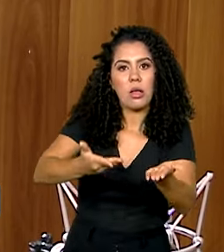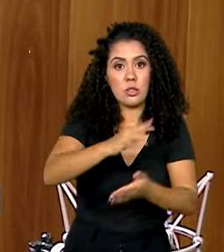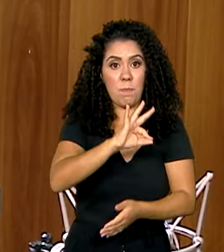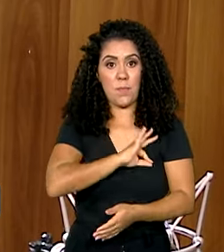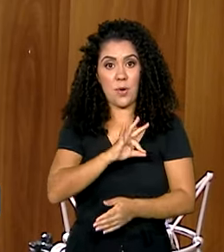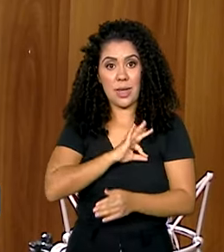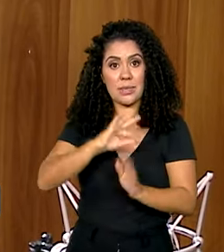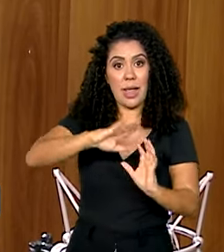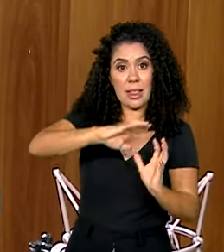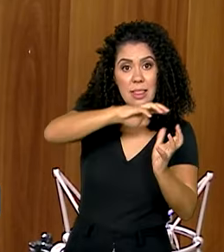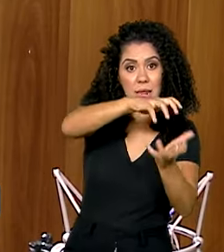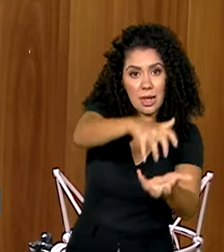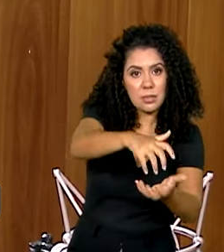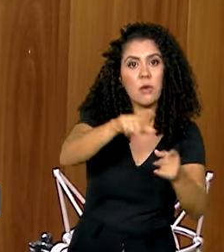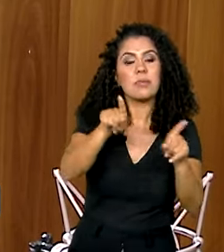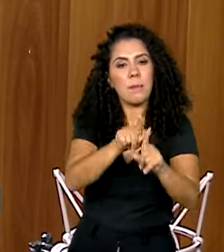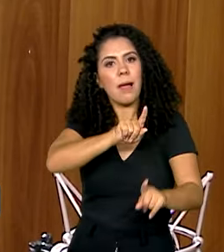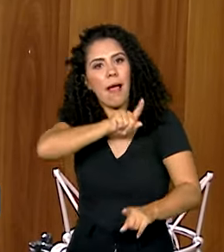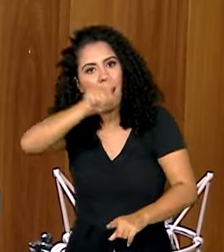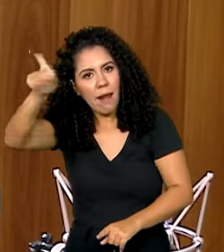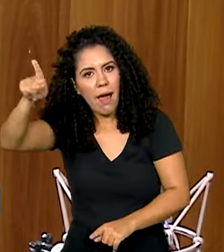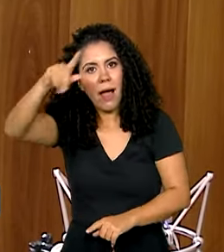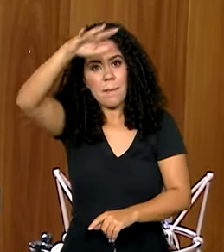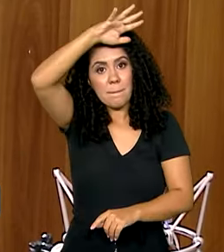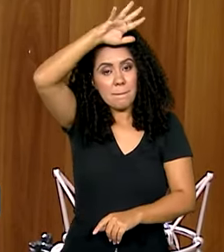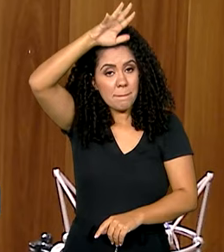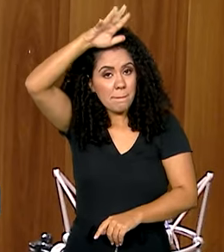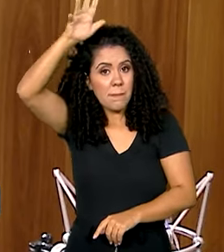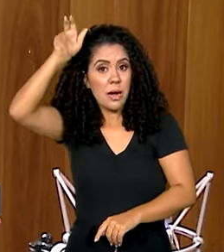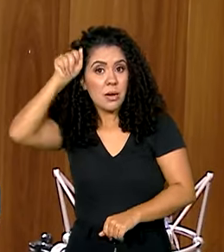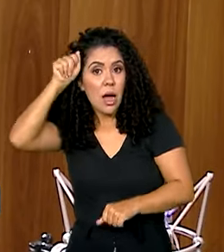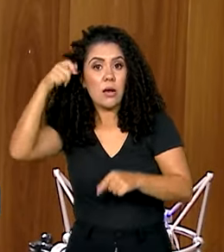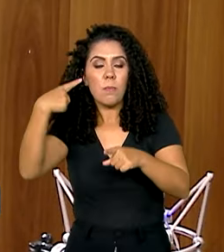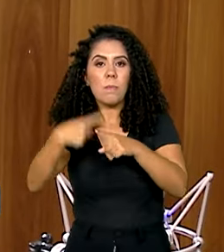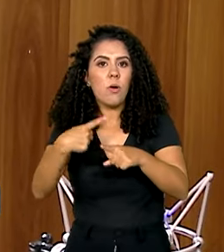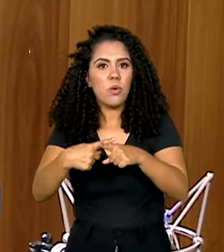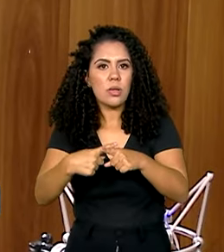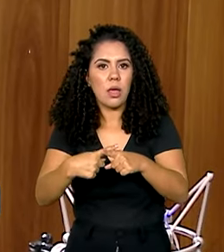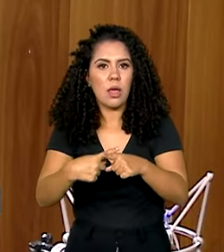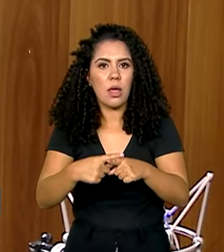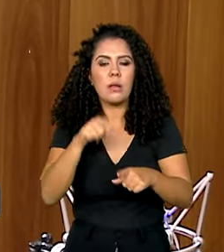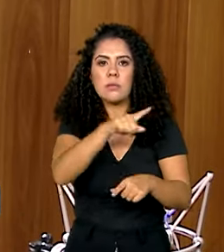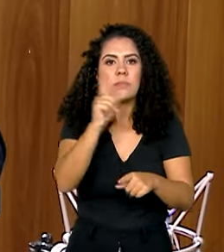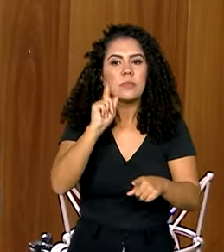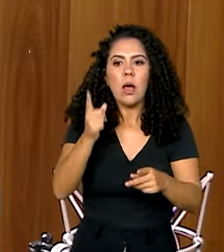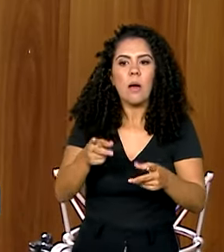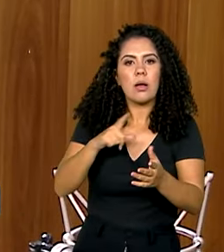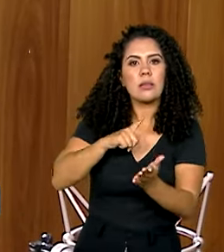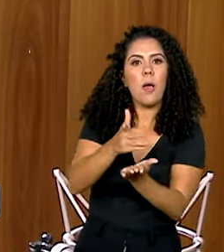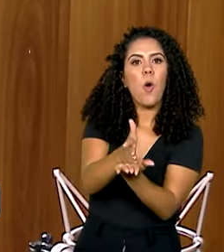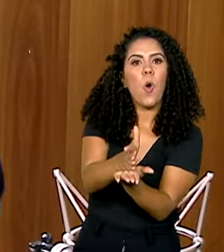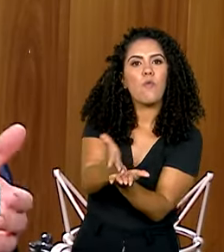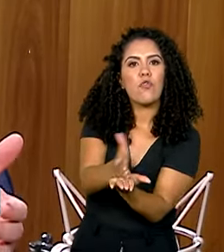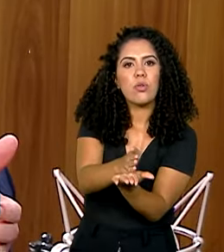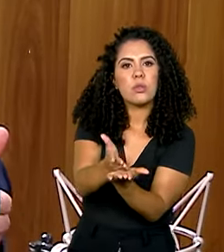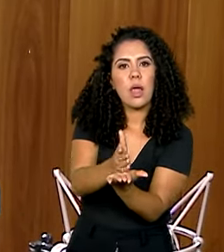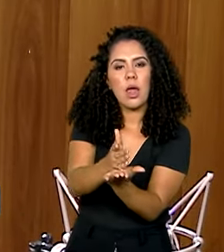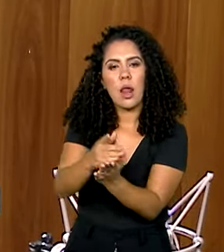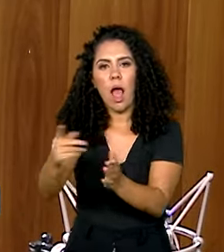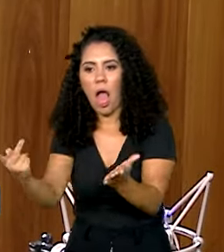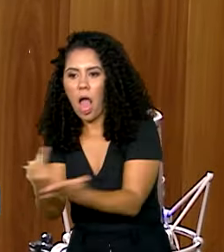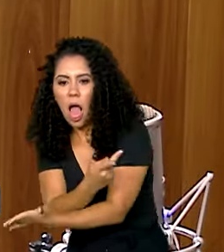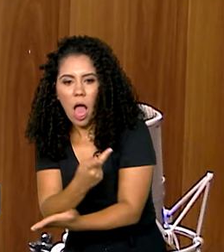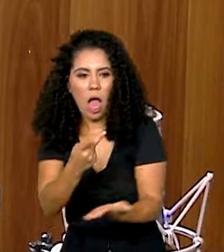internacional também em Manaus. Por quê? Porque na Amazônia o crime não reconhece fronteira. Às vezes está no Brasil, atravessa para os outros